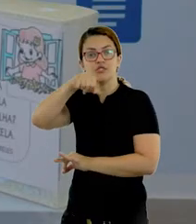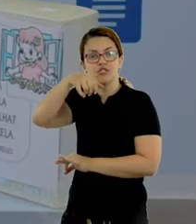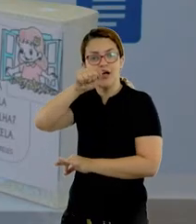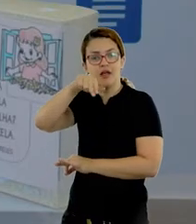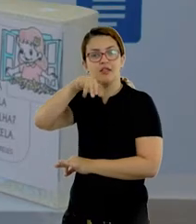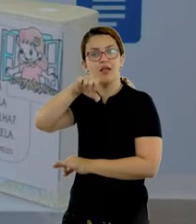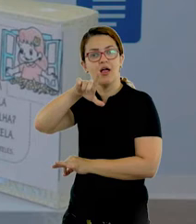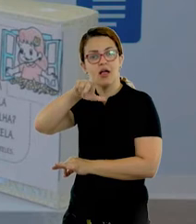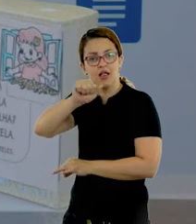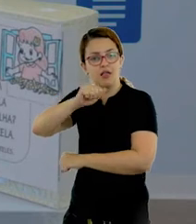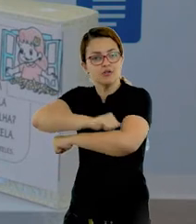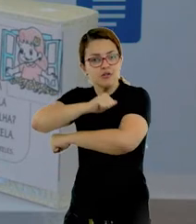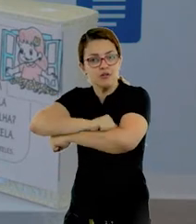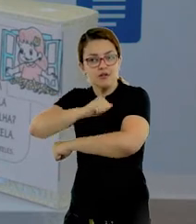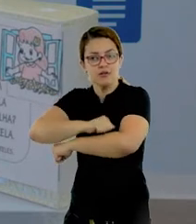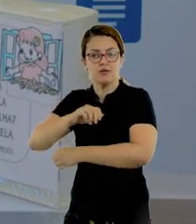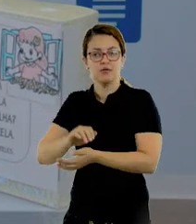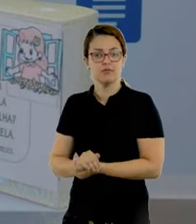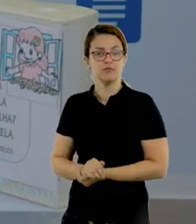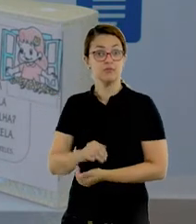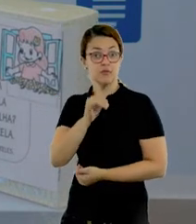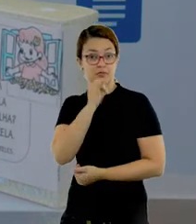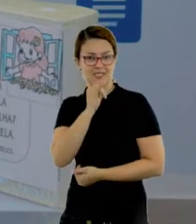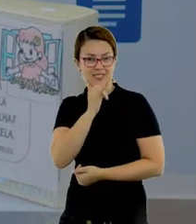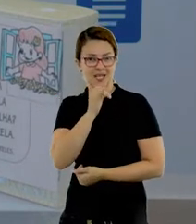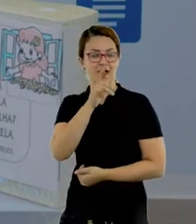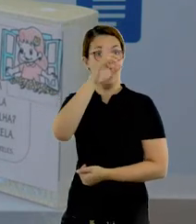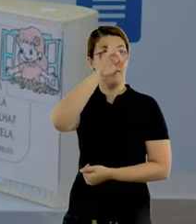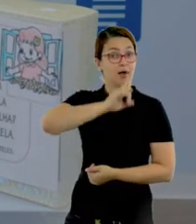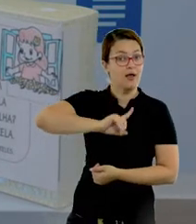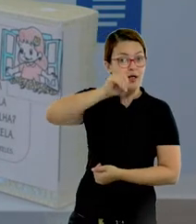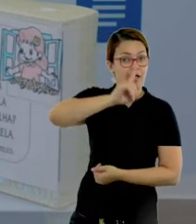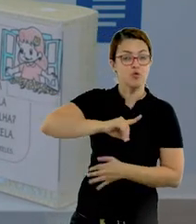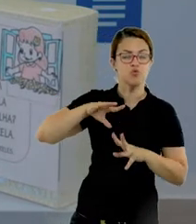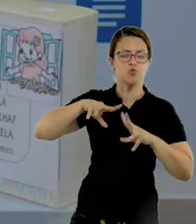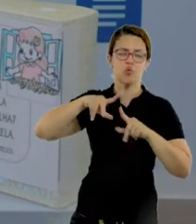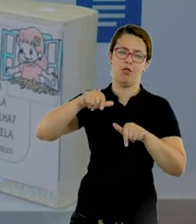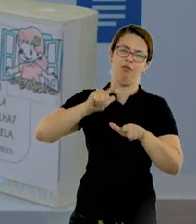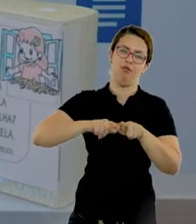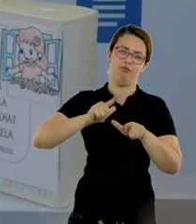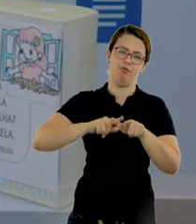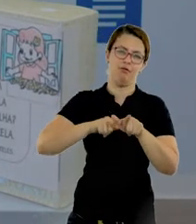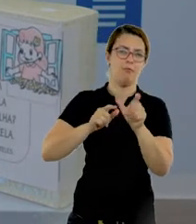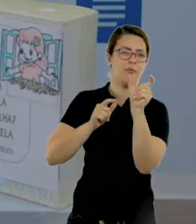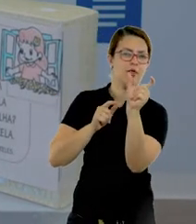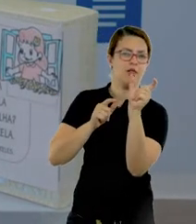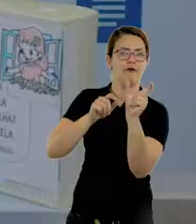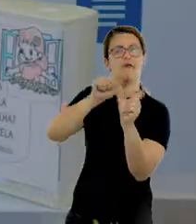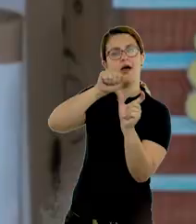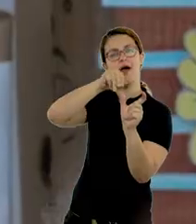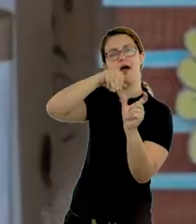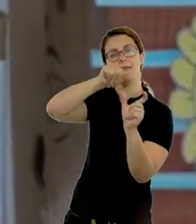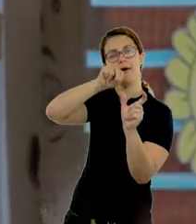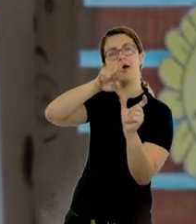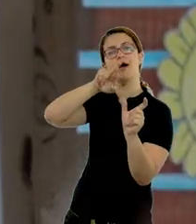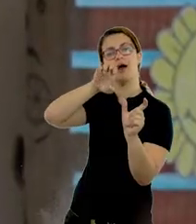na sequência. Tem amarela, olha, eu já coloco no envelopinho, amarelo, todas as letrinhas estão aqui.